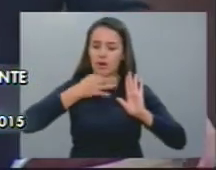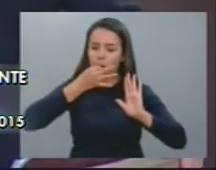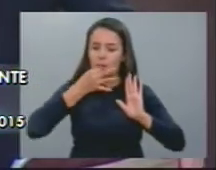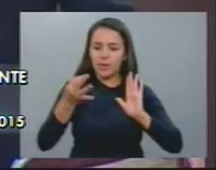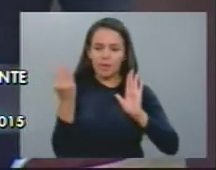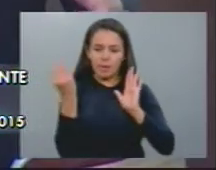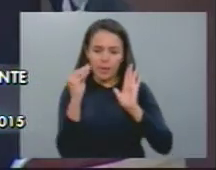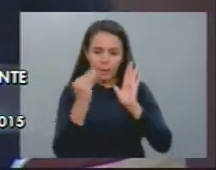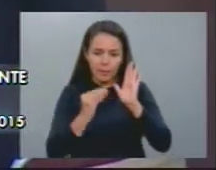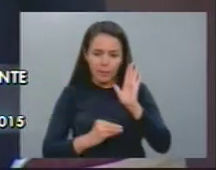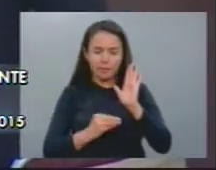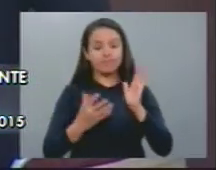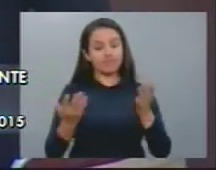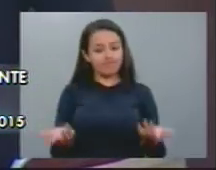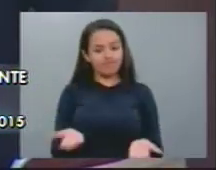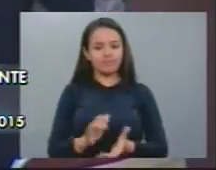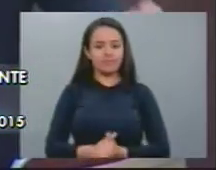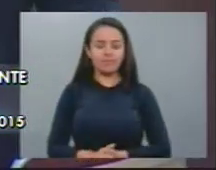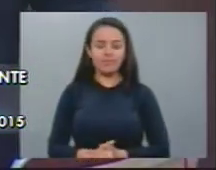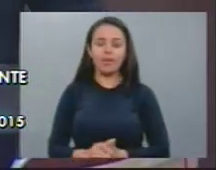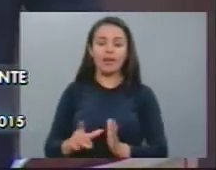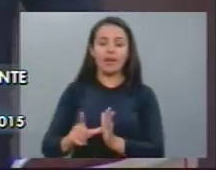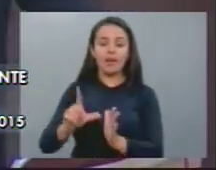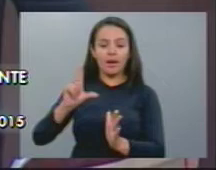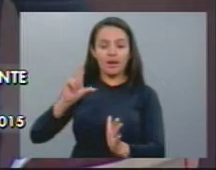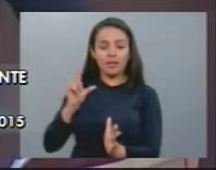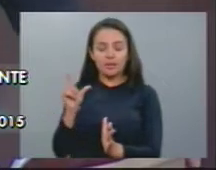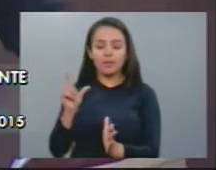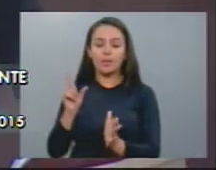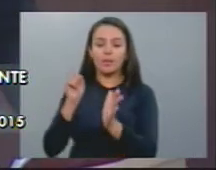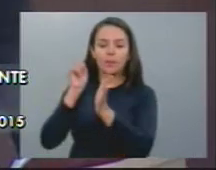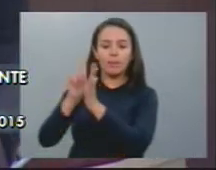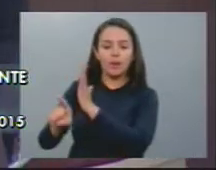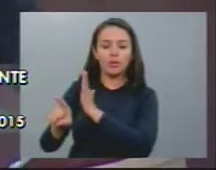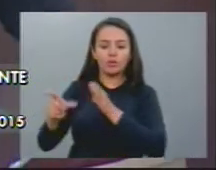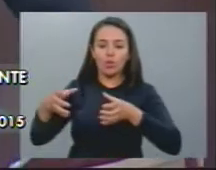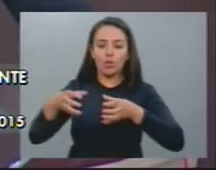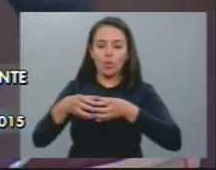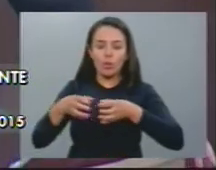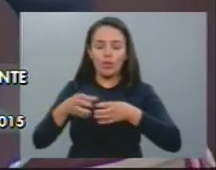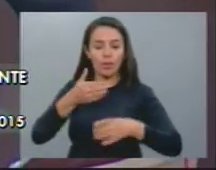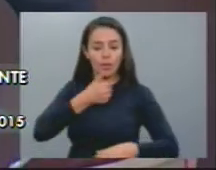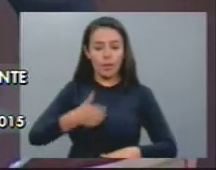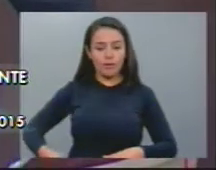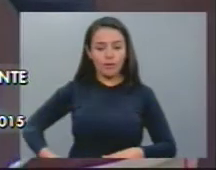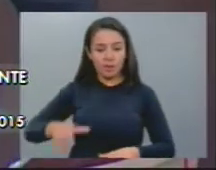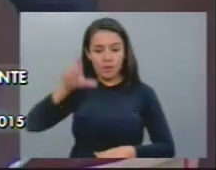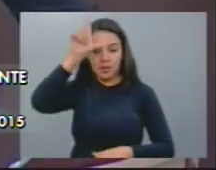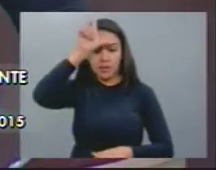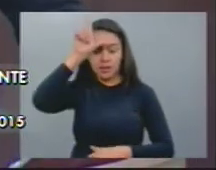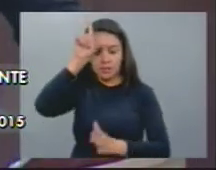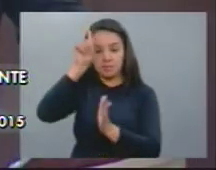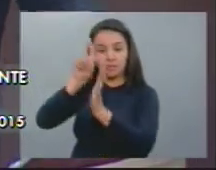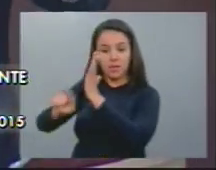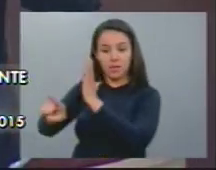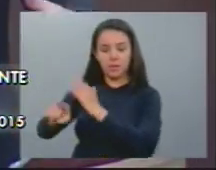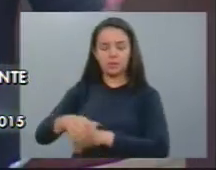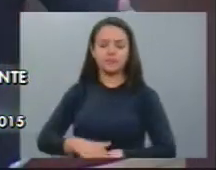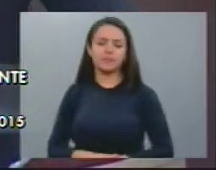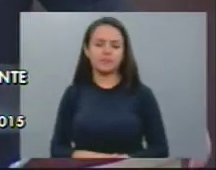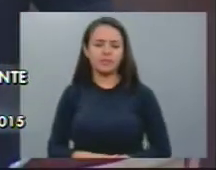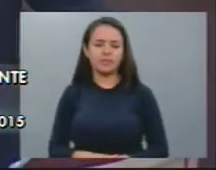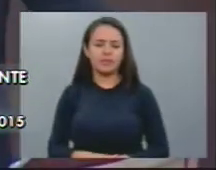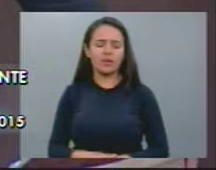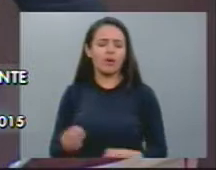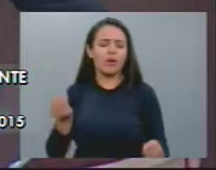à bancada do governo, antes de ouvir, obviamente, aqui a parte do deputado Roberto Mesquita. Qual é a posição